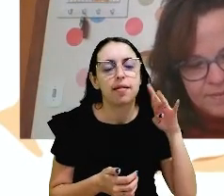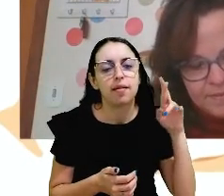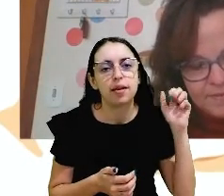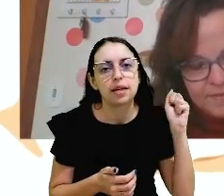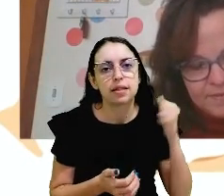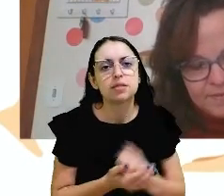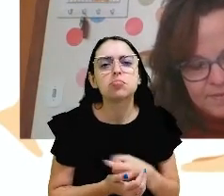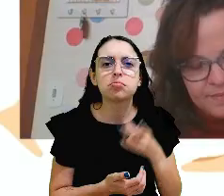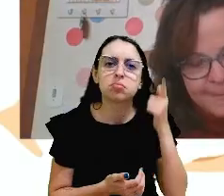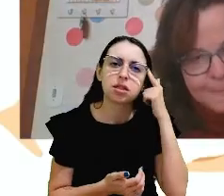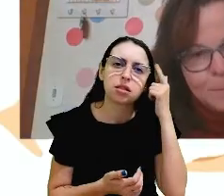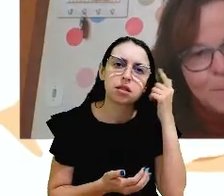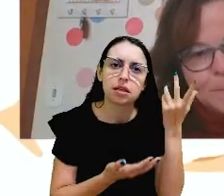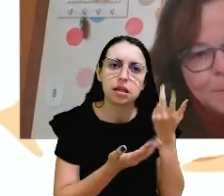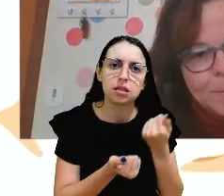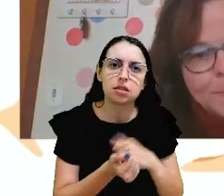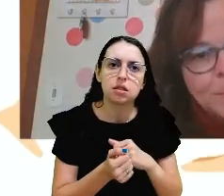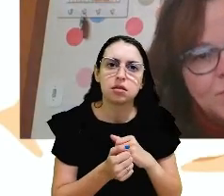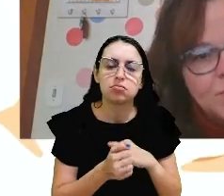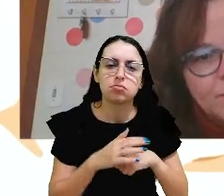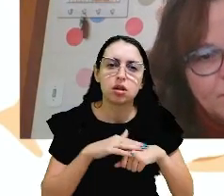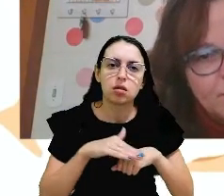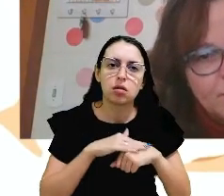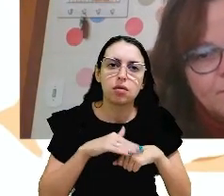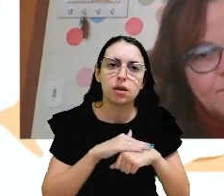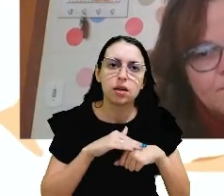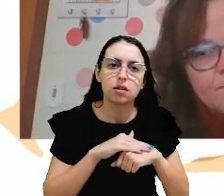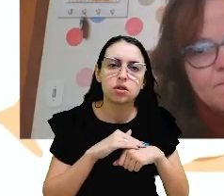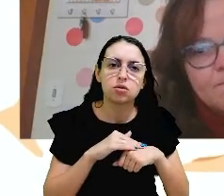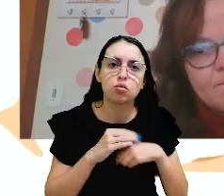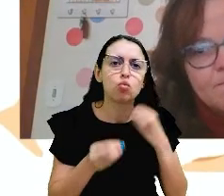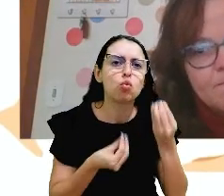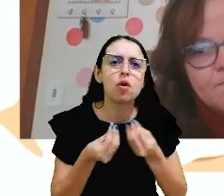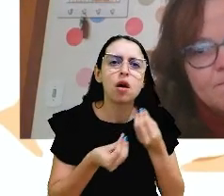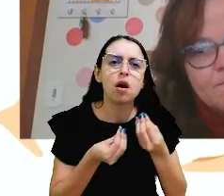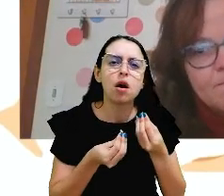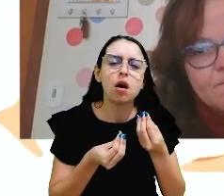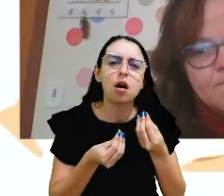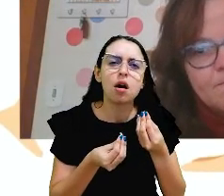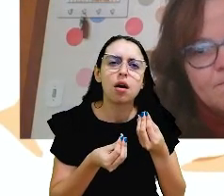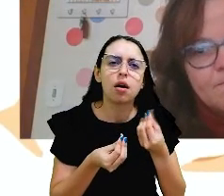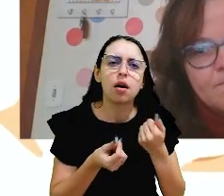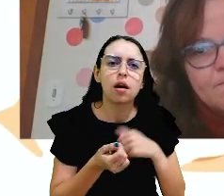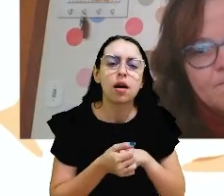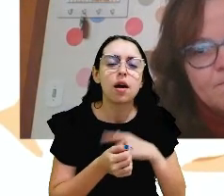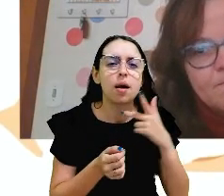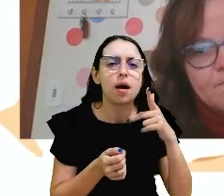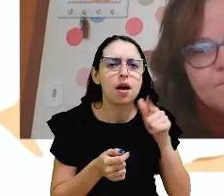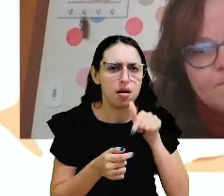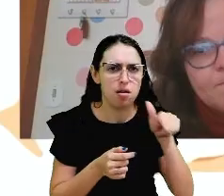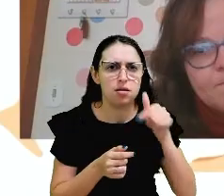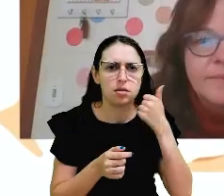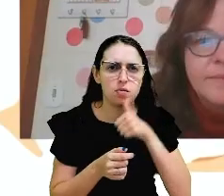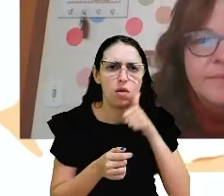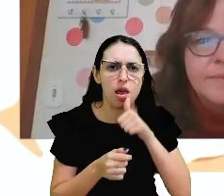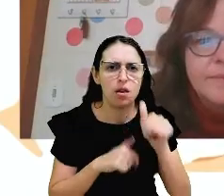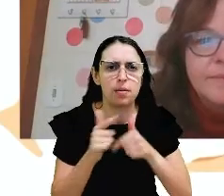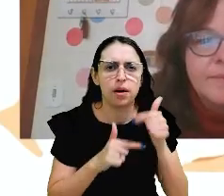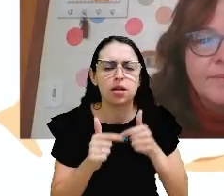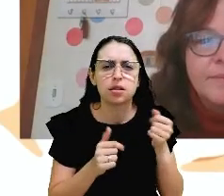aqui hoje justamente essa conversa sobre o que as parteiras tradicionais nos ensinam sobre